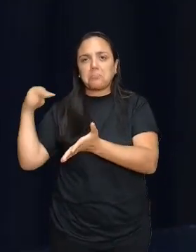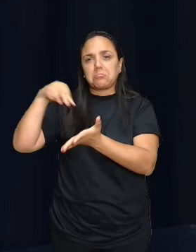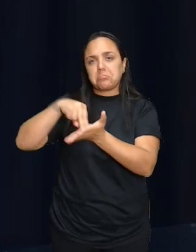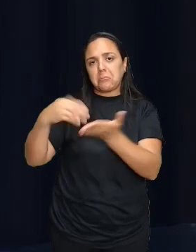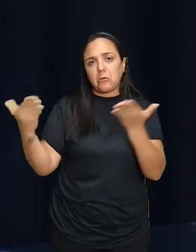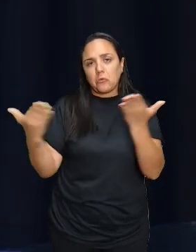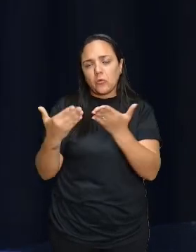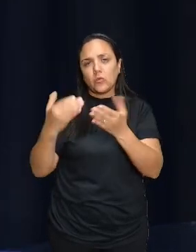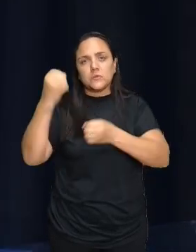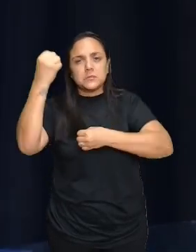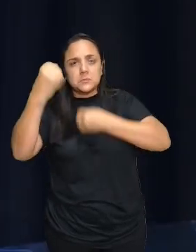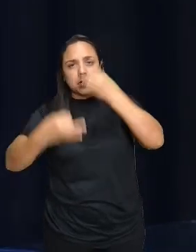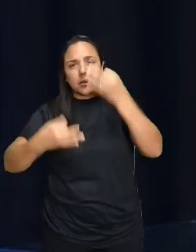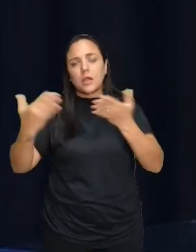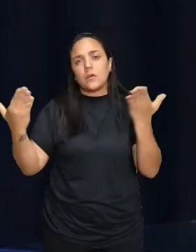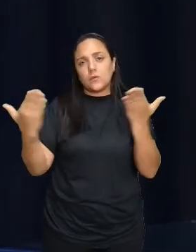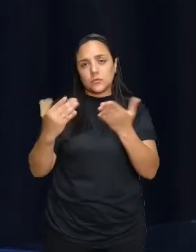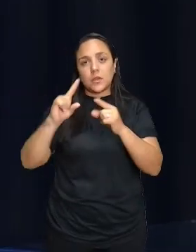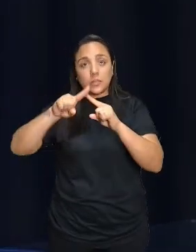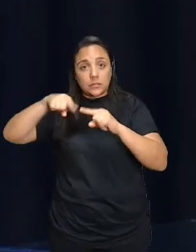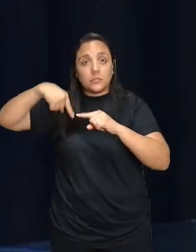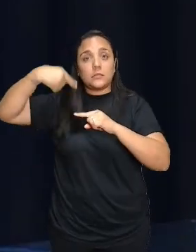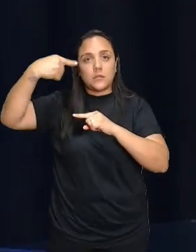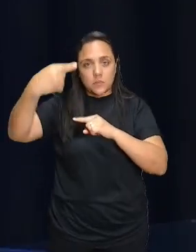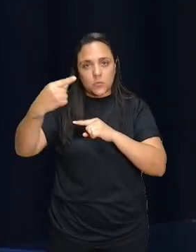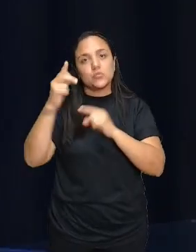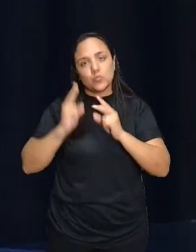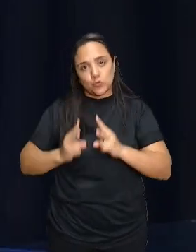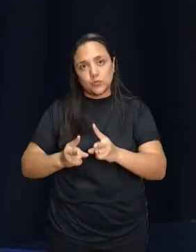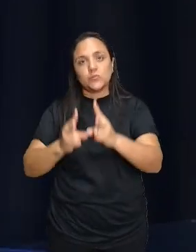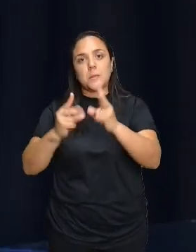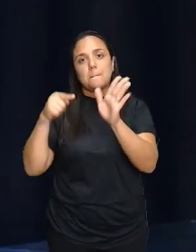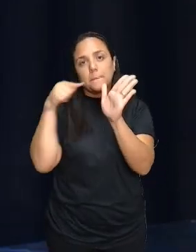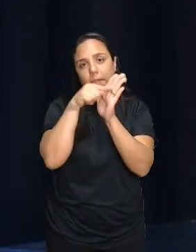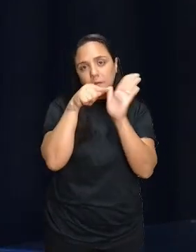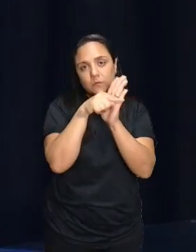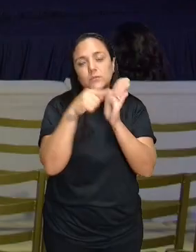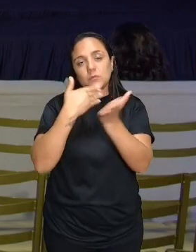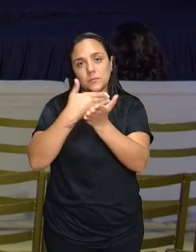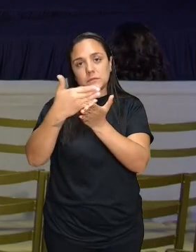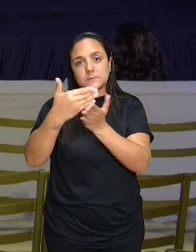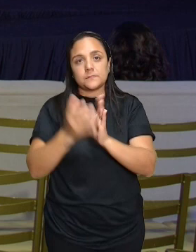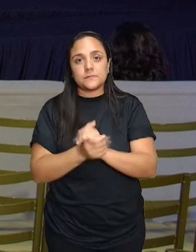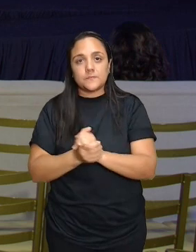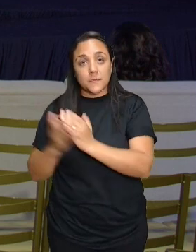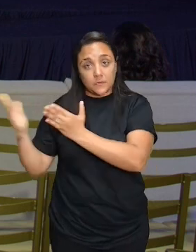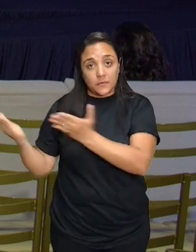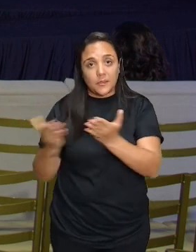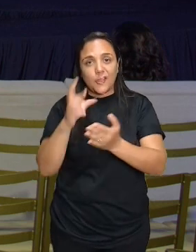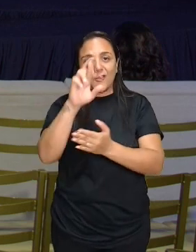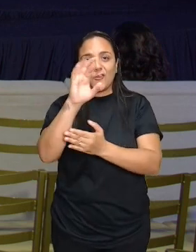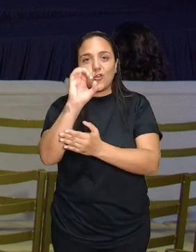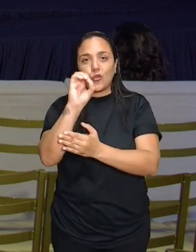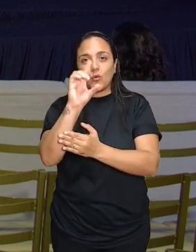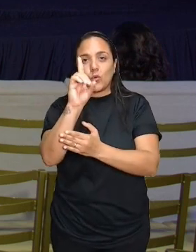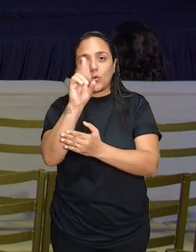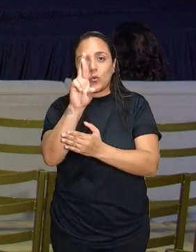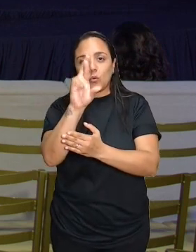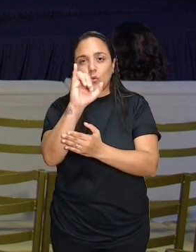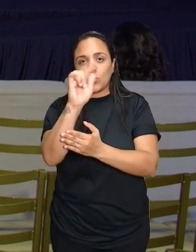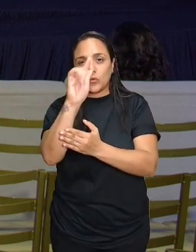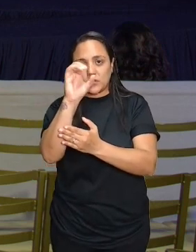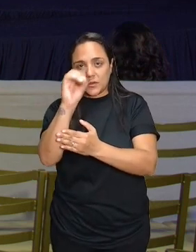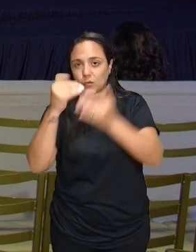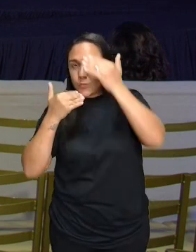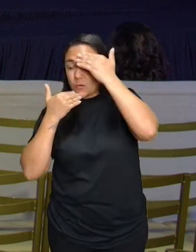que representa aqui hoje, e daí a gente vai, de fato, para as perguntas oficiais. Então, Rodrigo, quer começar, por favor? Obrigado,